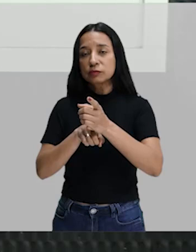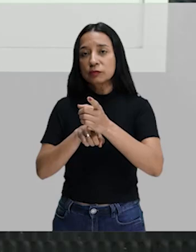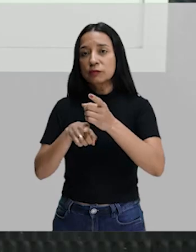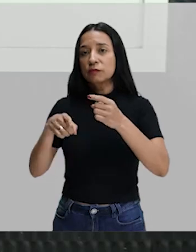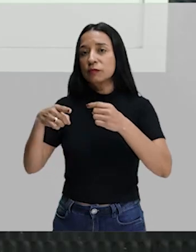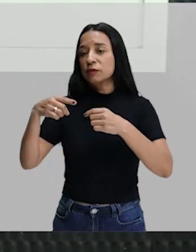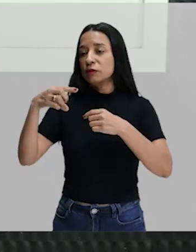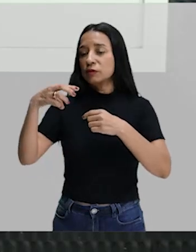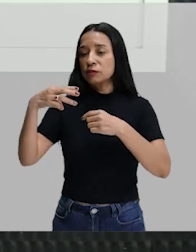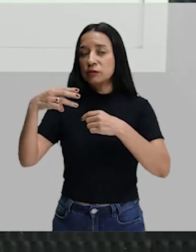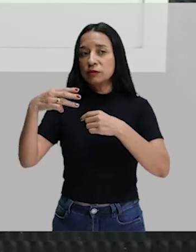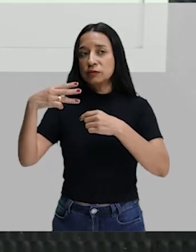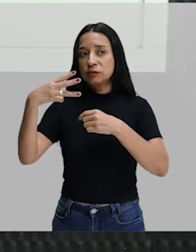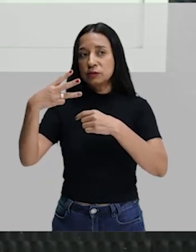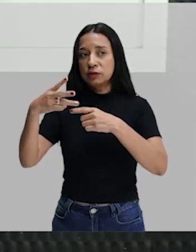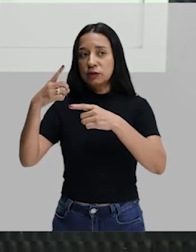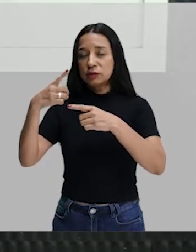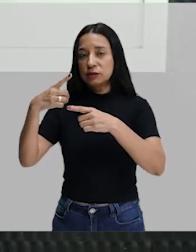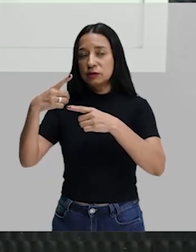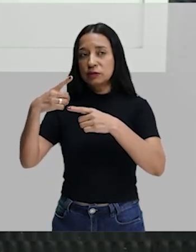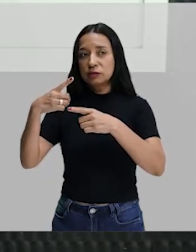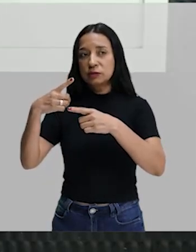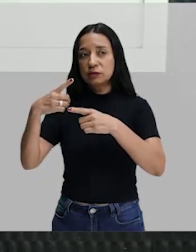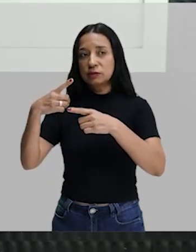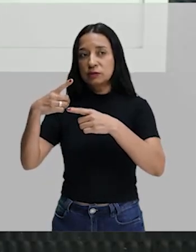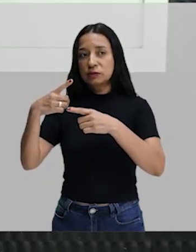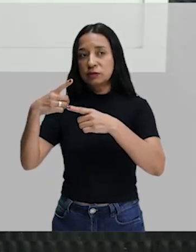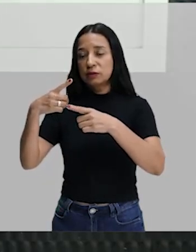3 vezes m dá menos 3m,